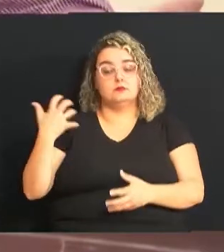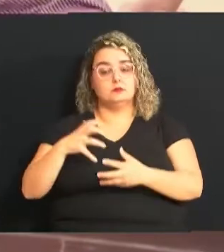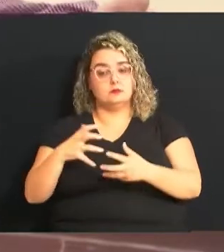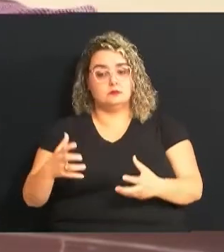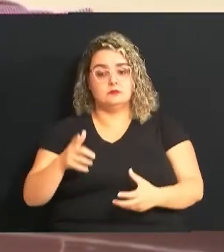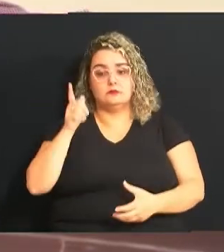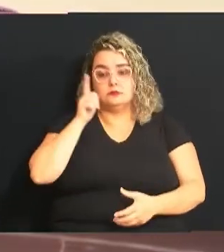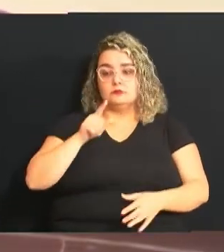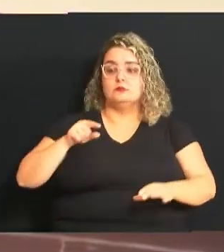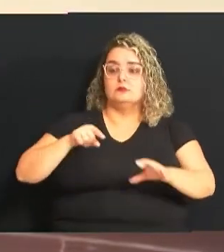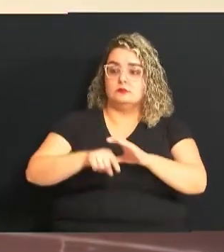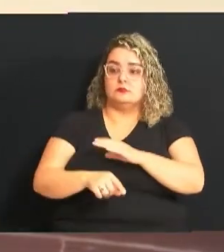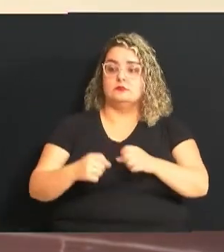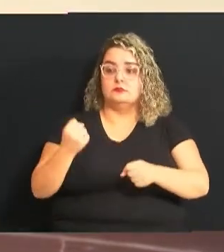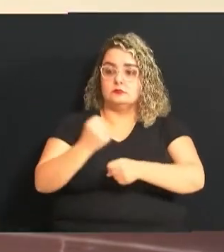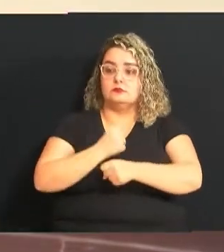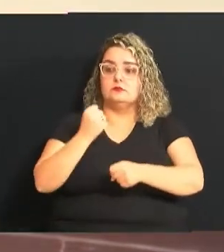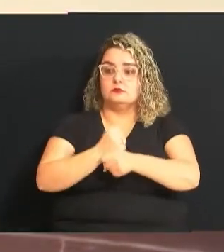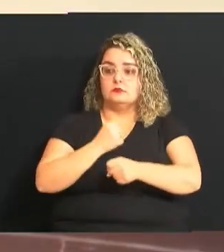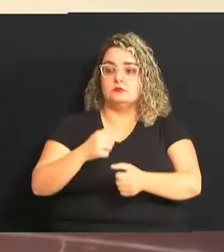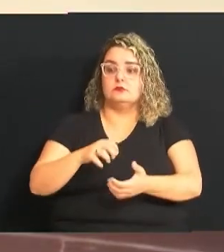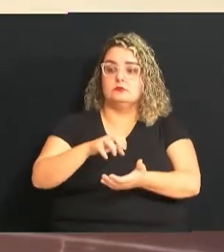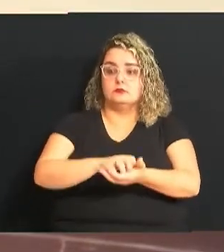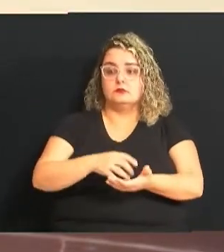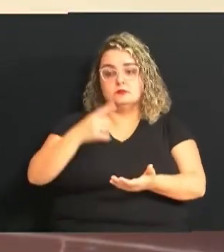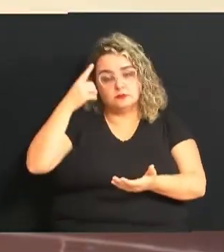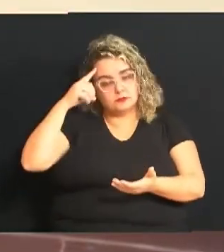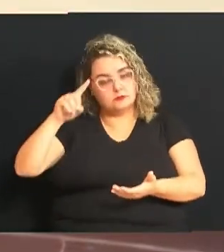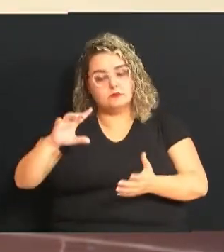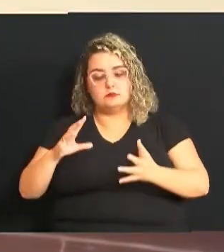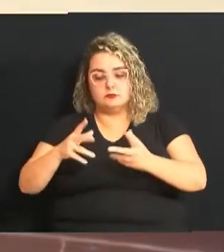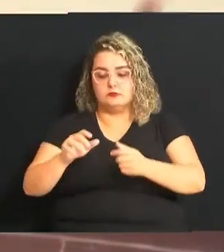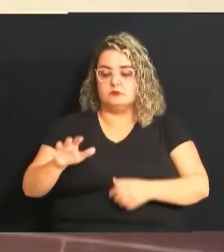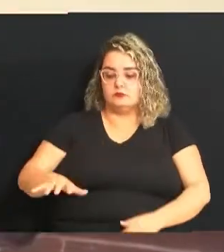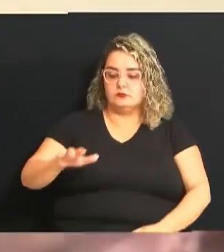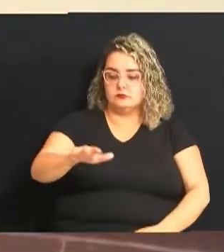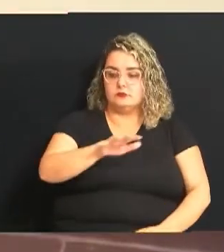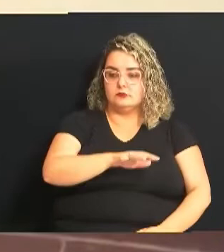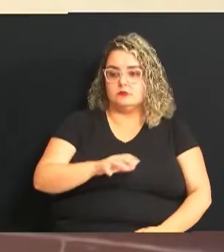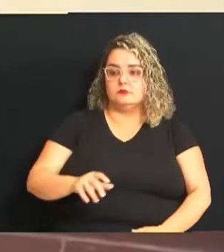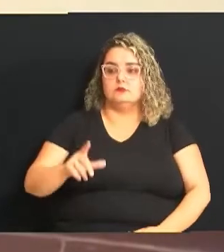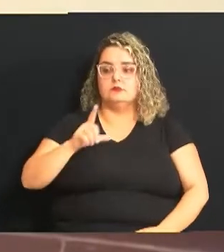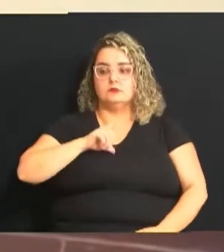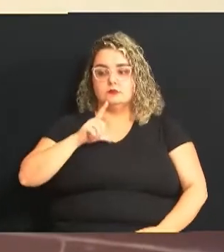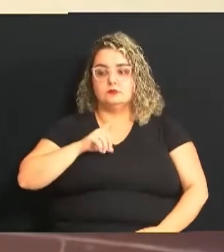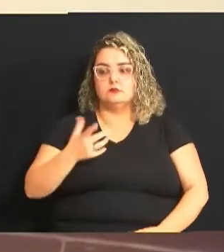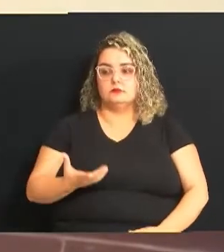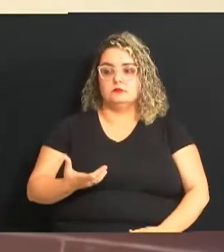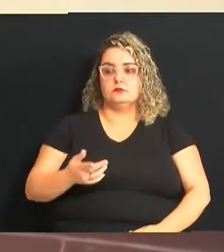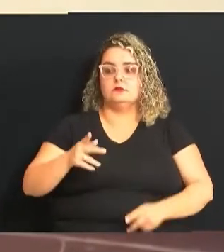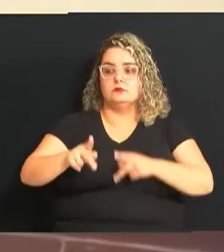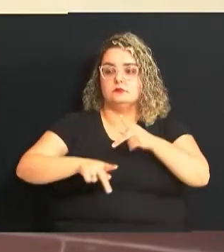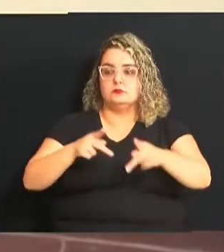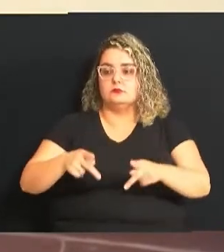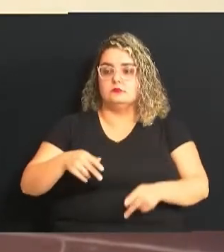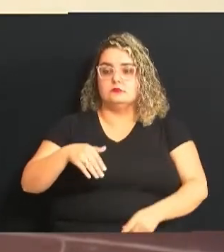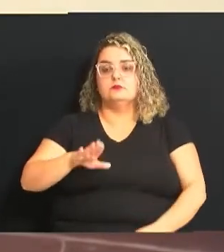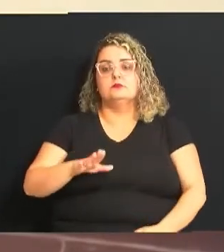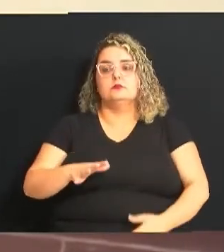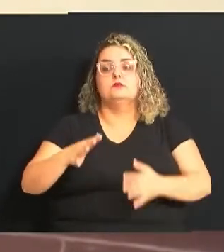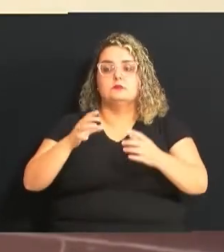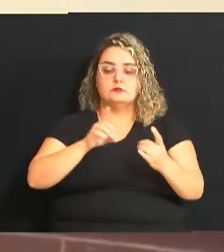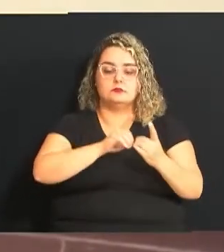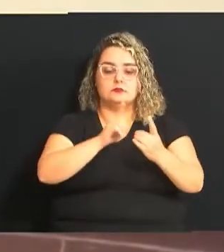conseguir avançar na construção desse centro-dias em todas as regiões, para que a gente tenha uma população cada vez mais atendida